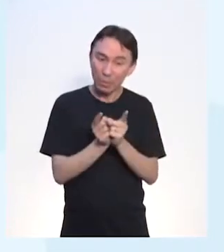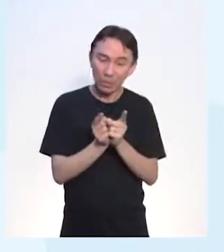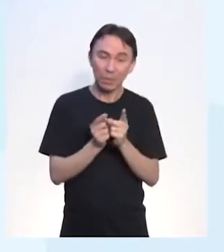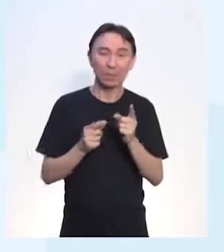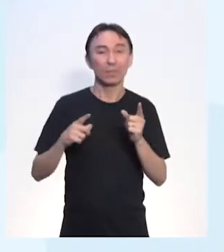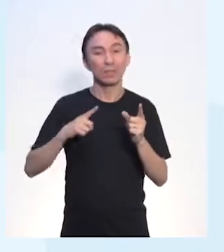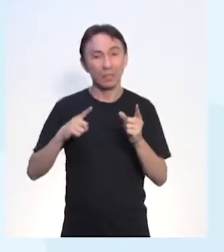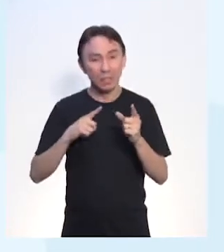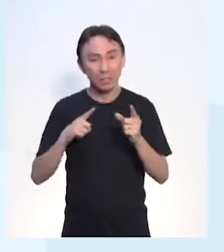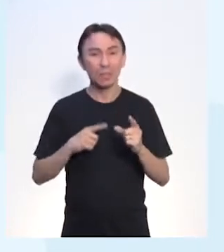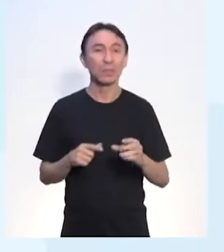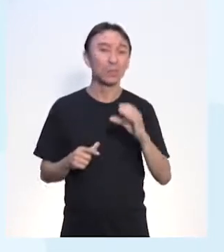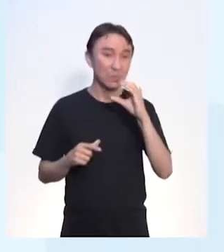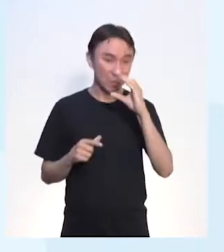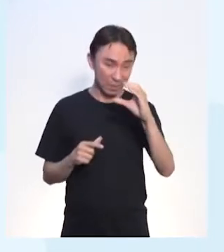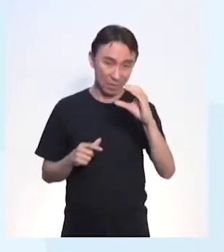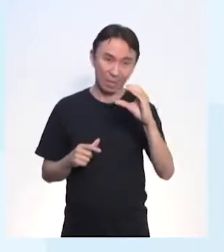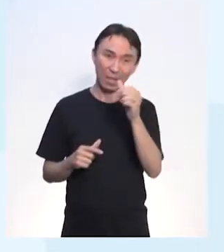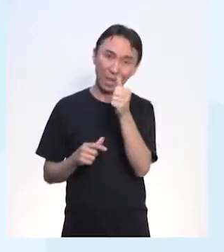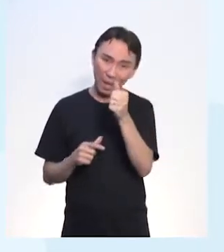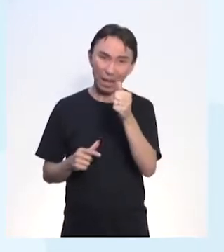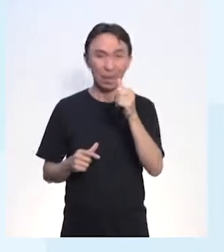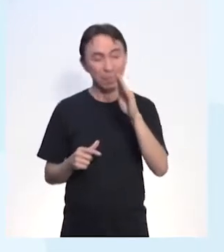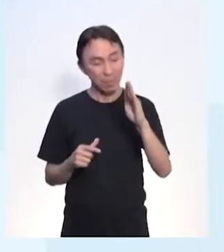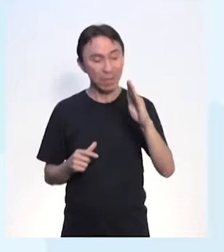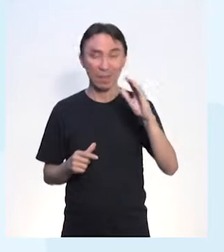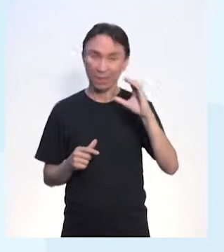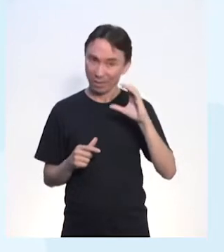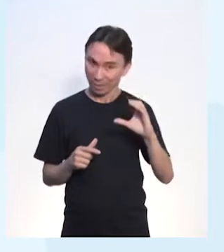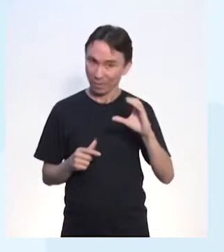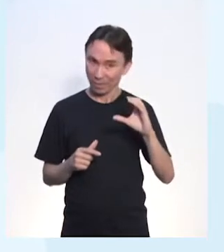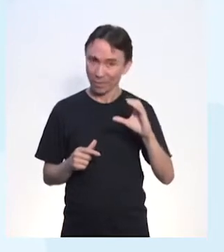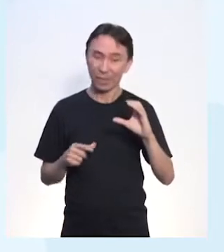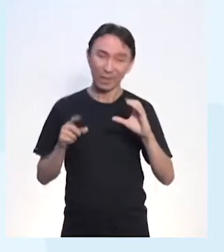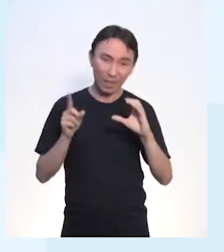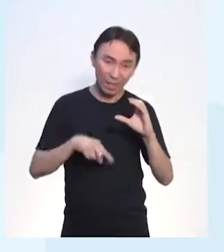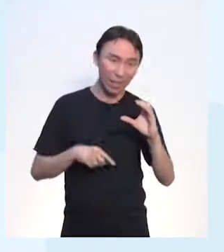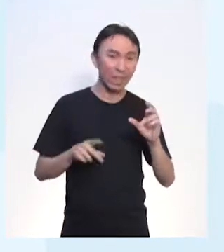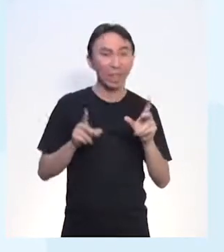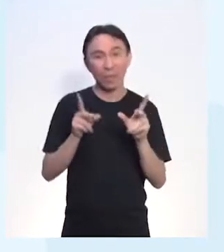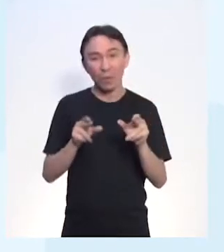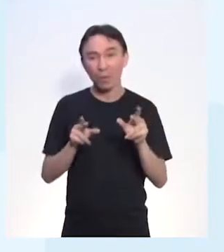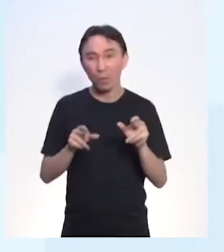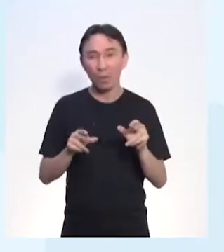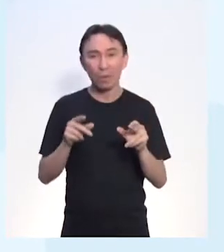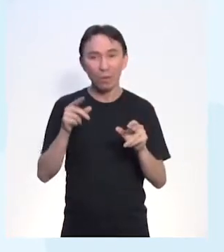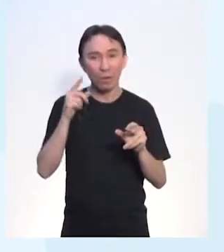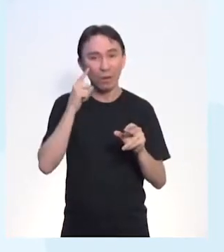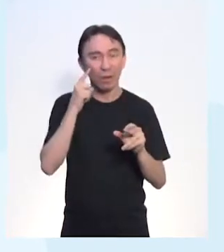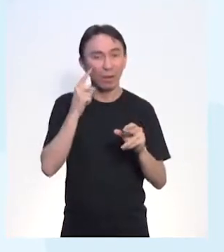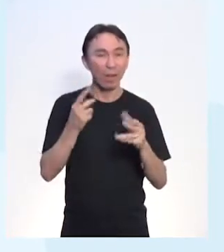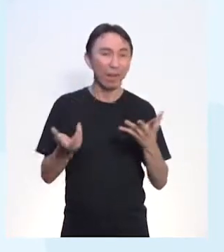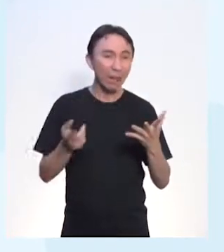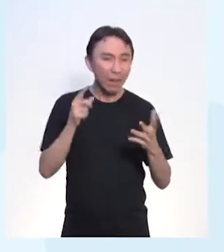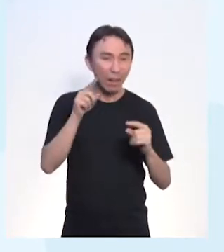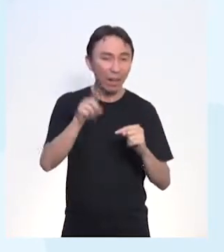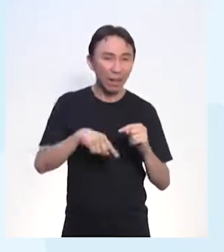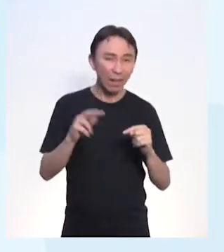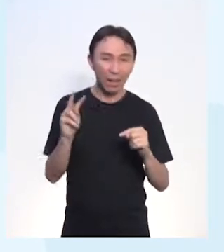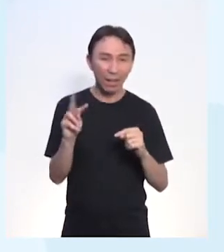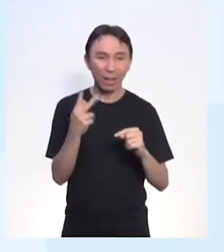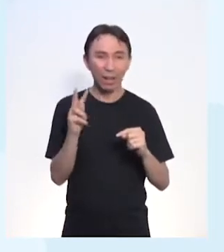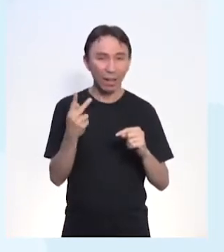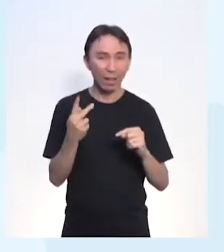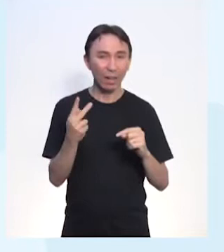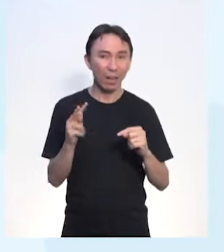triângulo ABC, que vai ser proporcional ao cateto H no triângulo azul escuro e vai